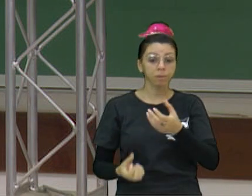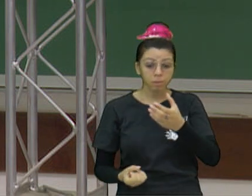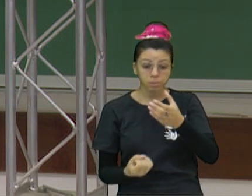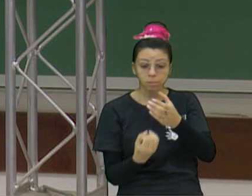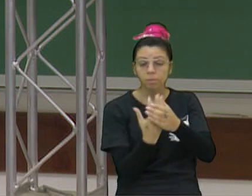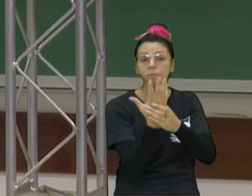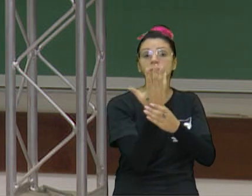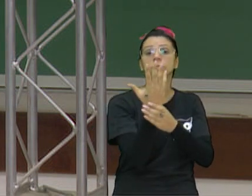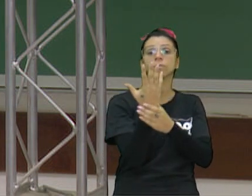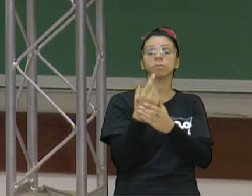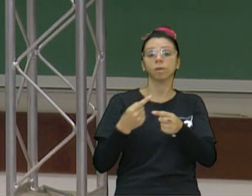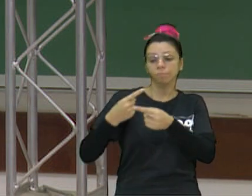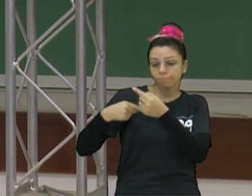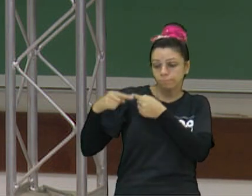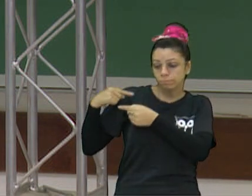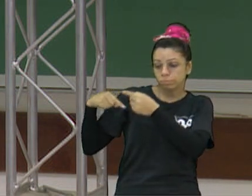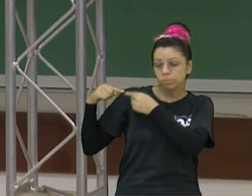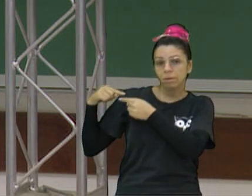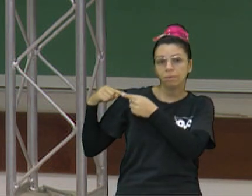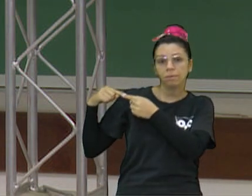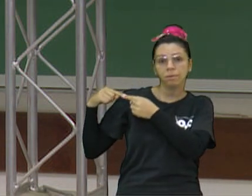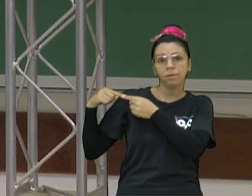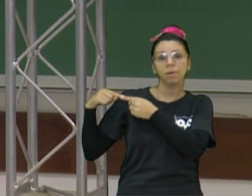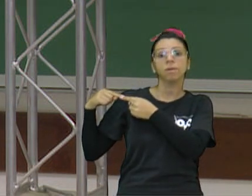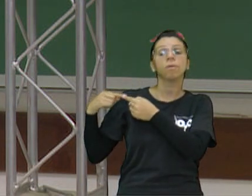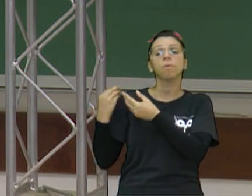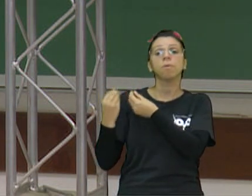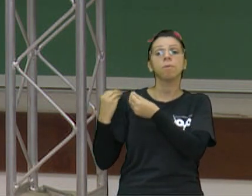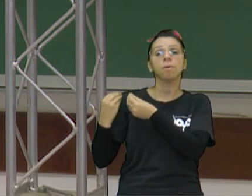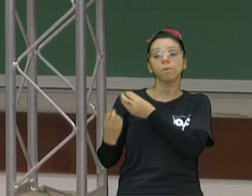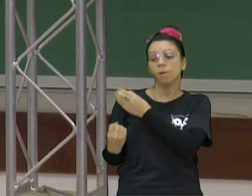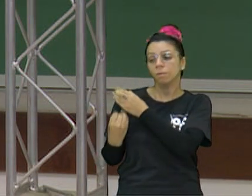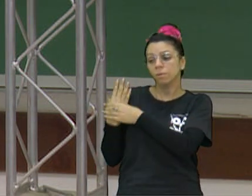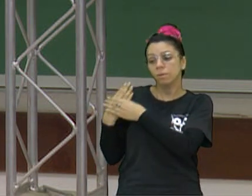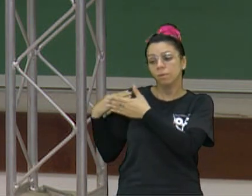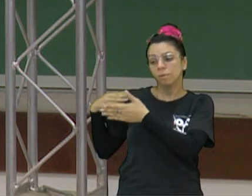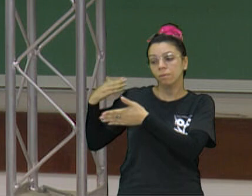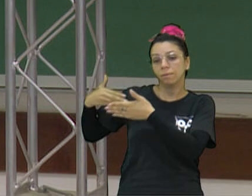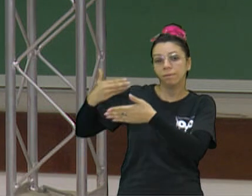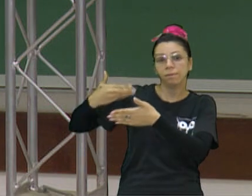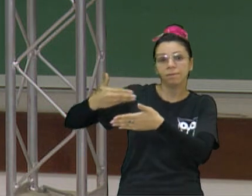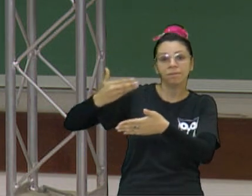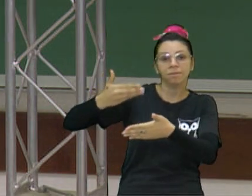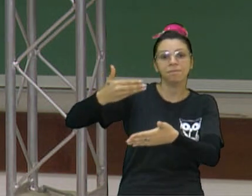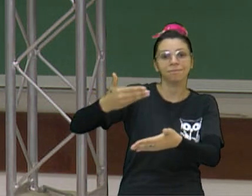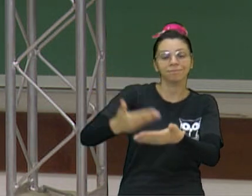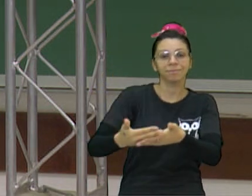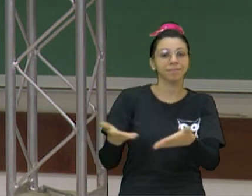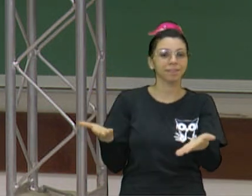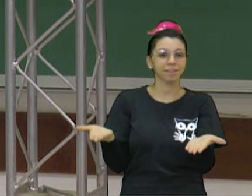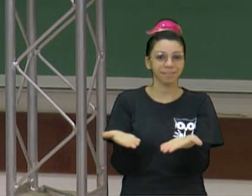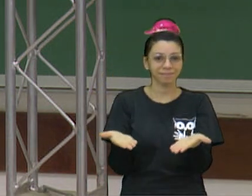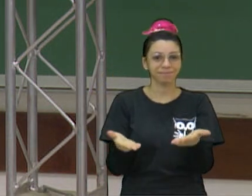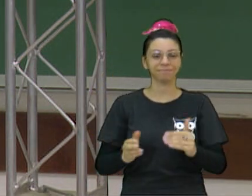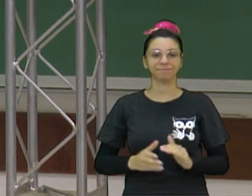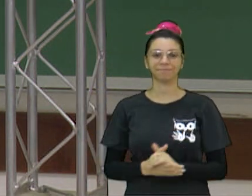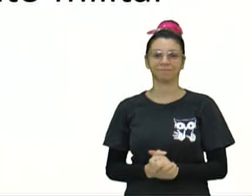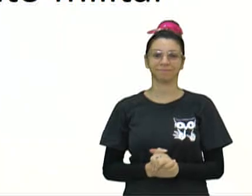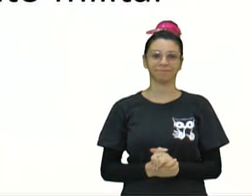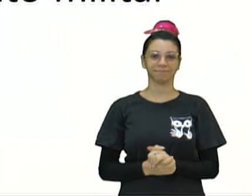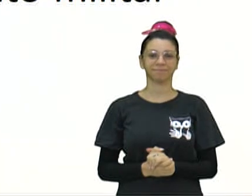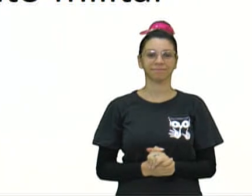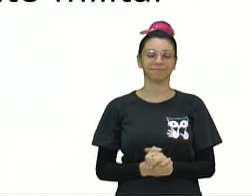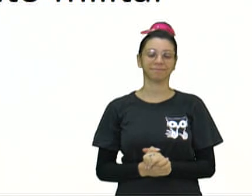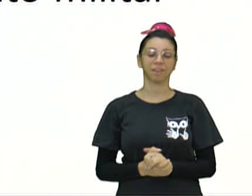como que ela evoluiu até chegar nos parâmetros que nós conhecemos hoje, né? Então, acompanhe comigo aqui. Então, as